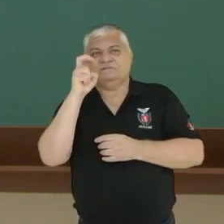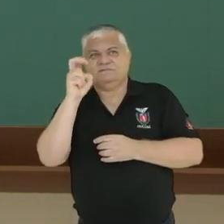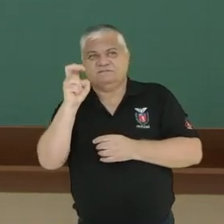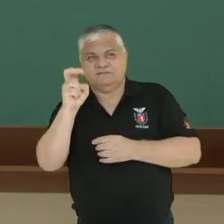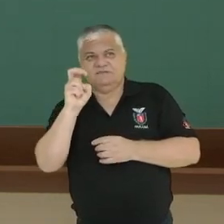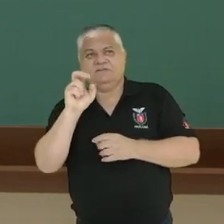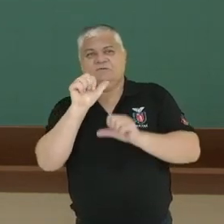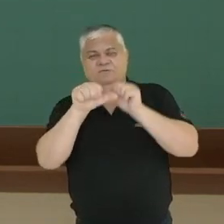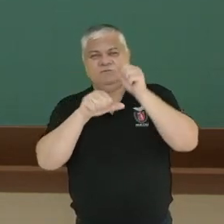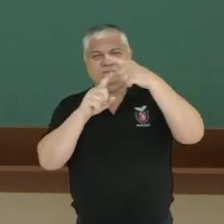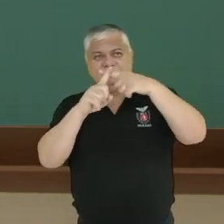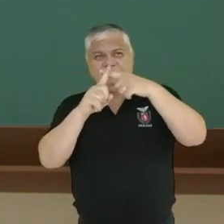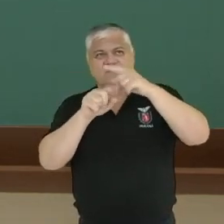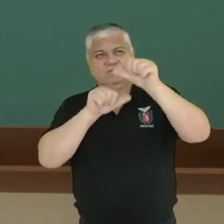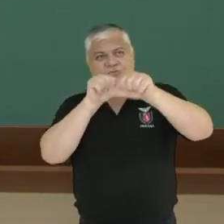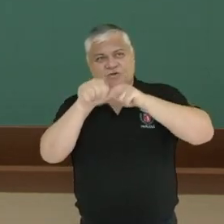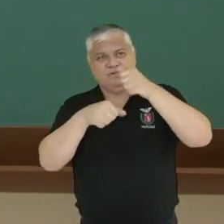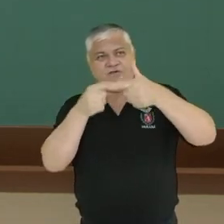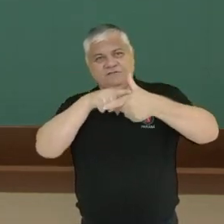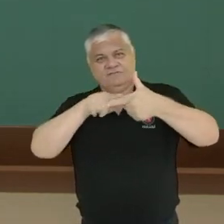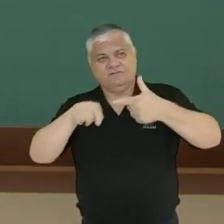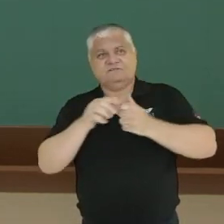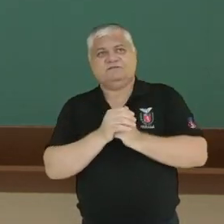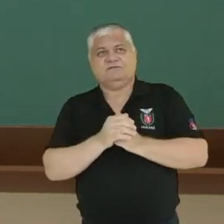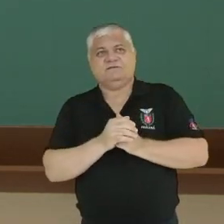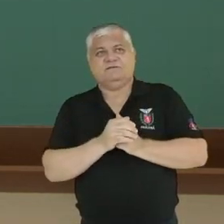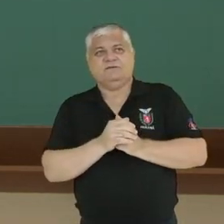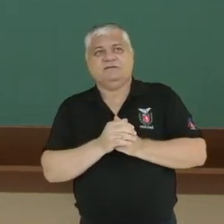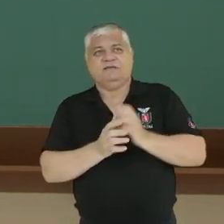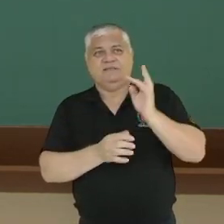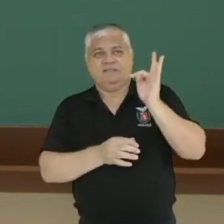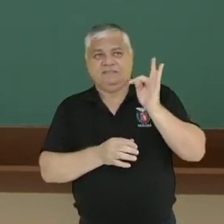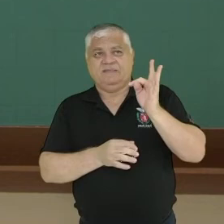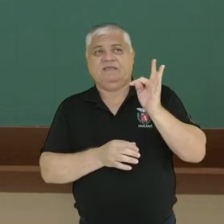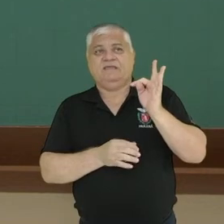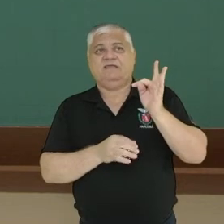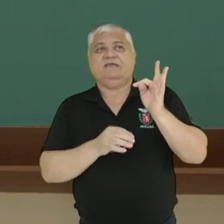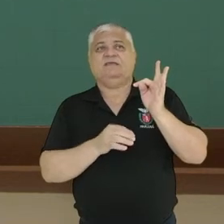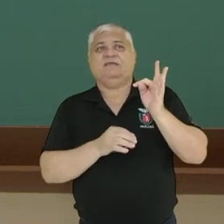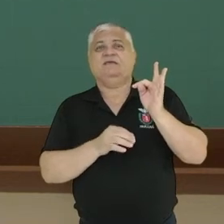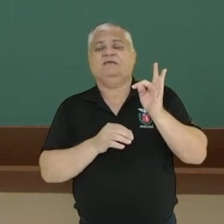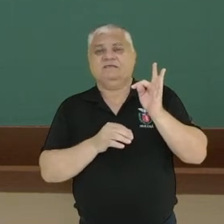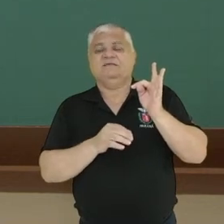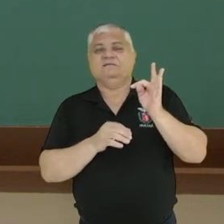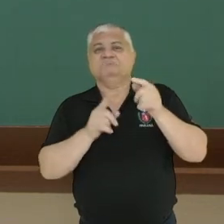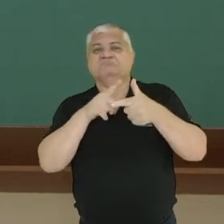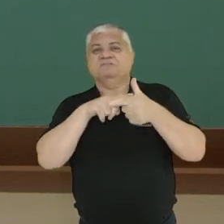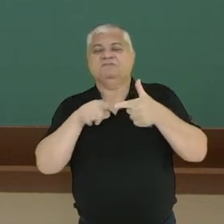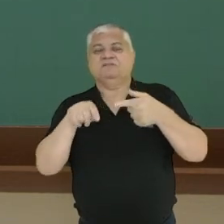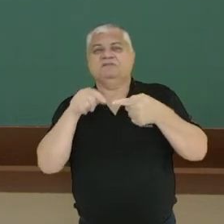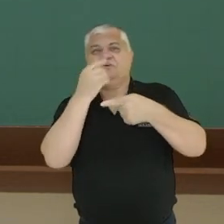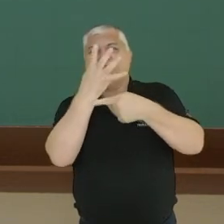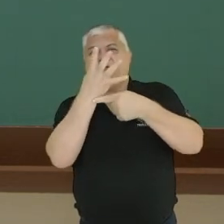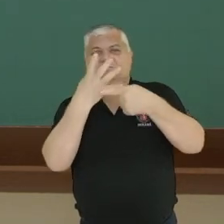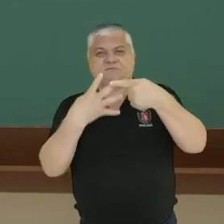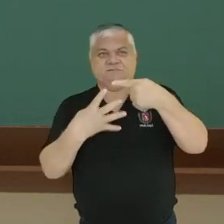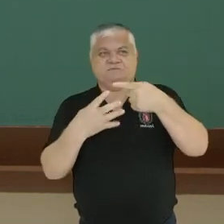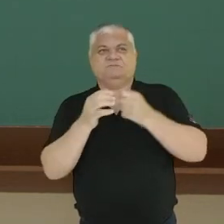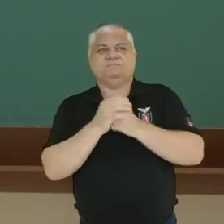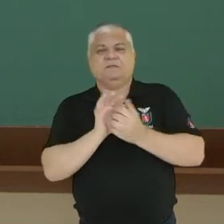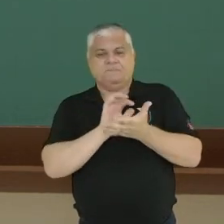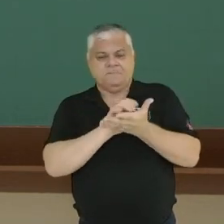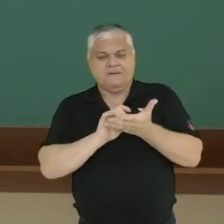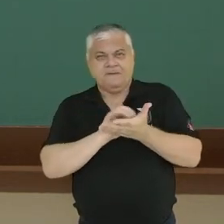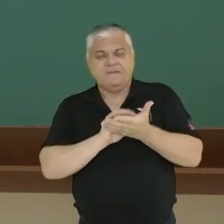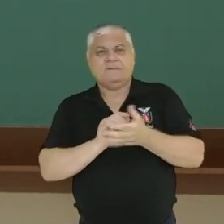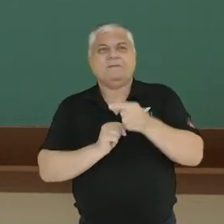estava multiplicando, passou dividindo. Então, eu tenho t igual log de 0,4, que divide log de 0,5. Usamos a